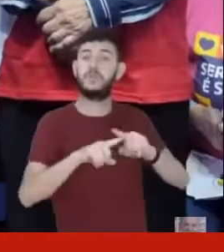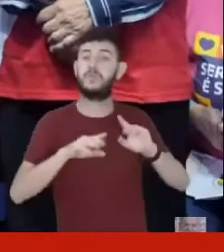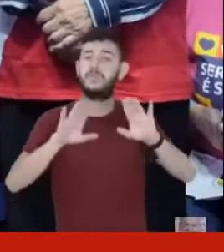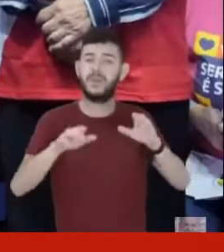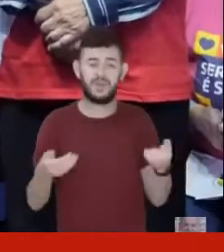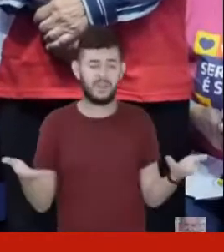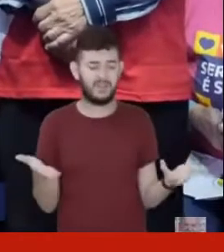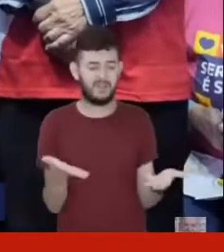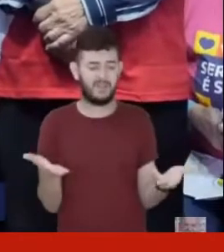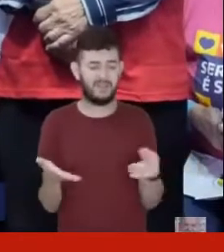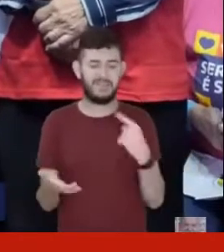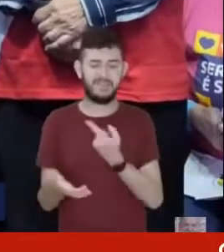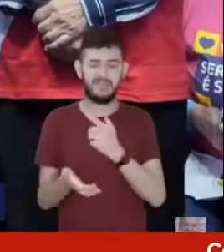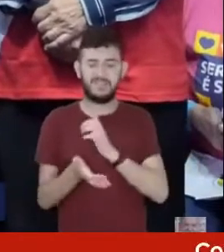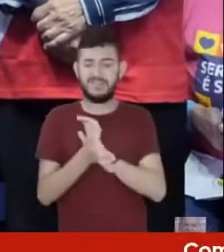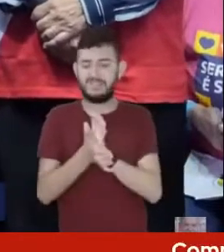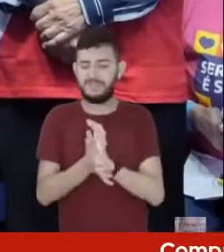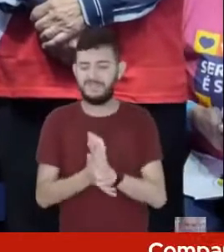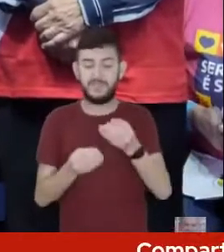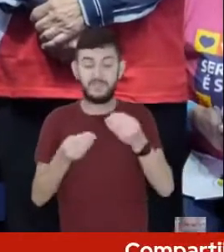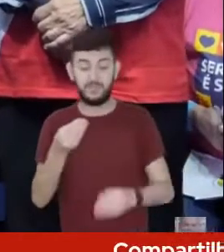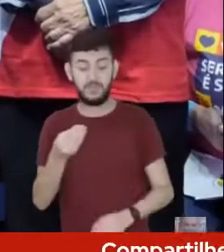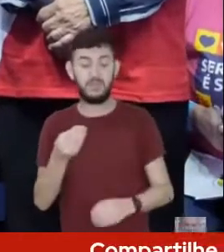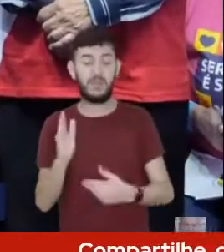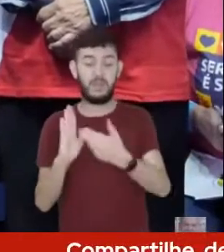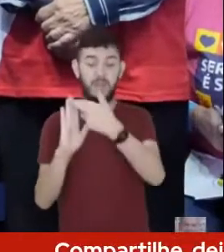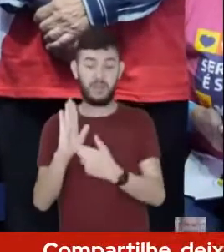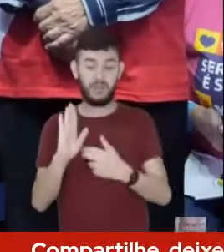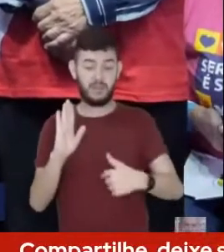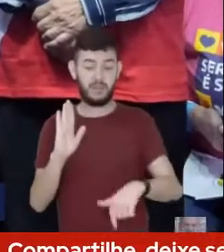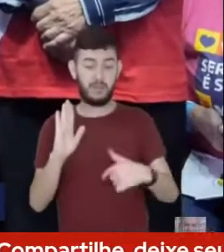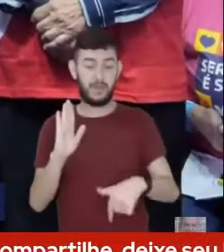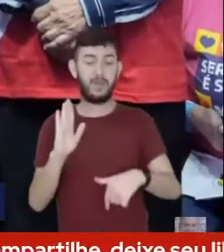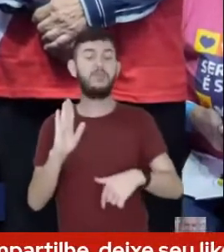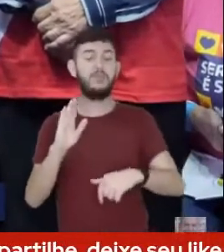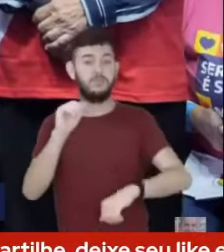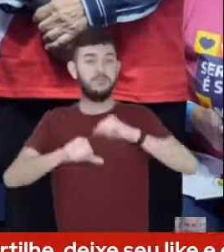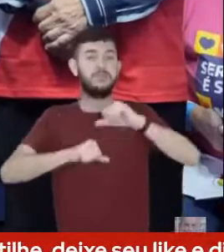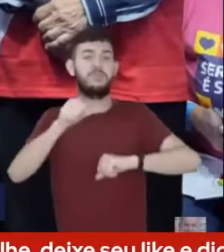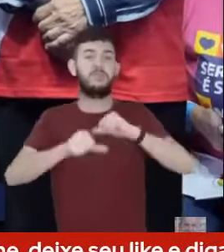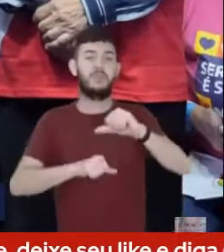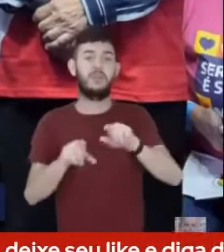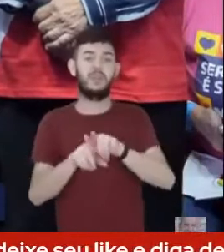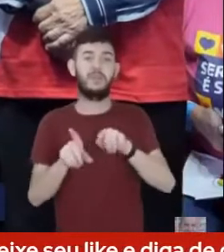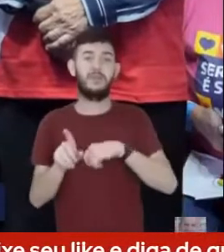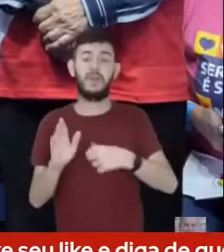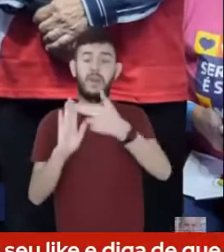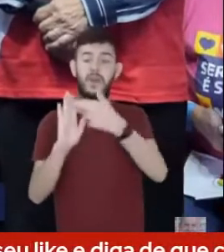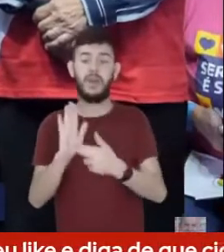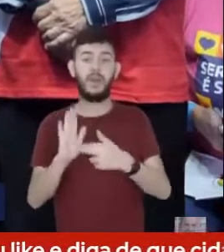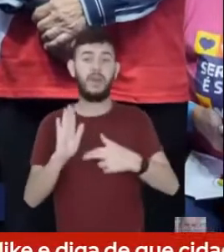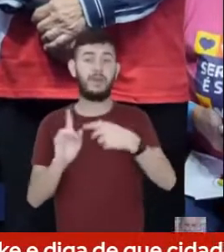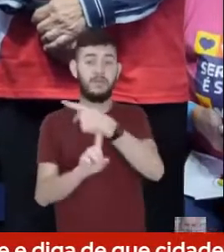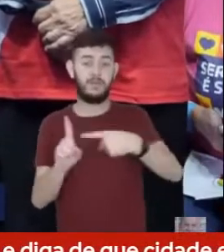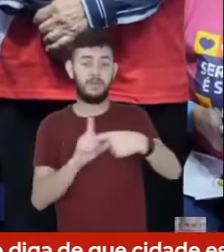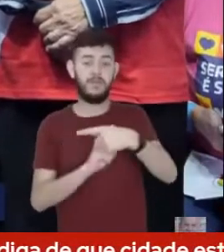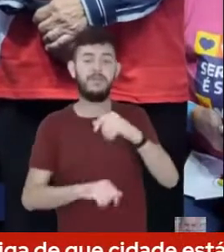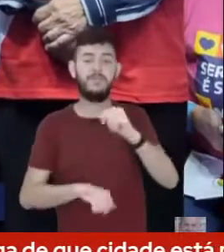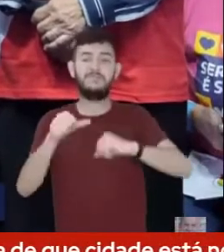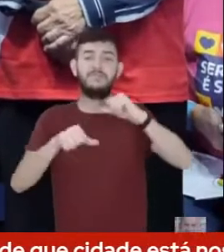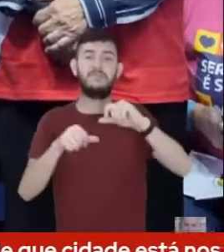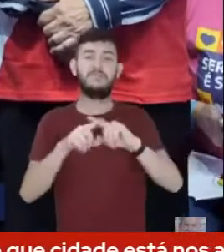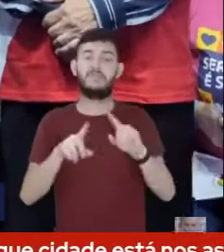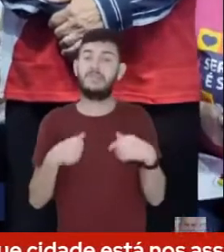reforma trabalhista e com a reforma previdenciária. E para reparar esses danos feitos à classe